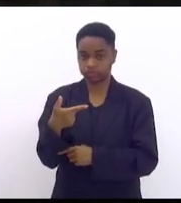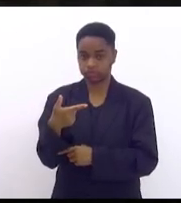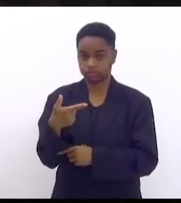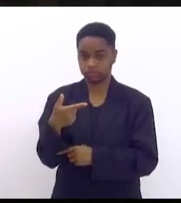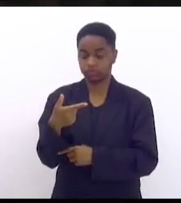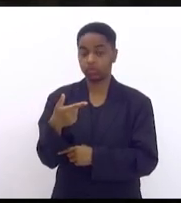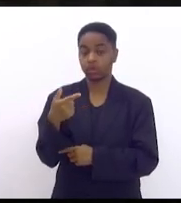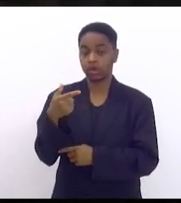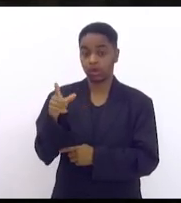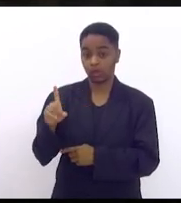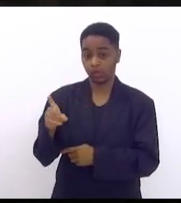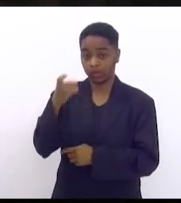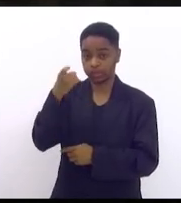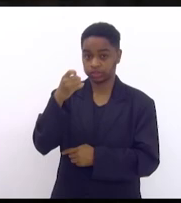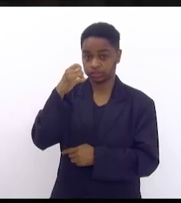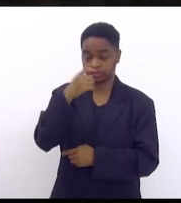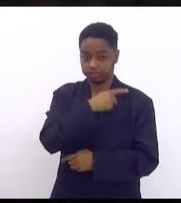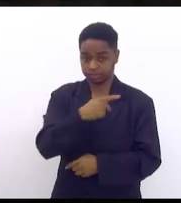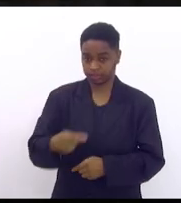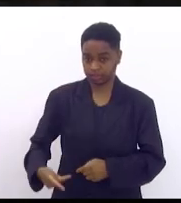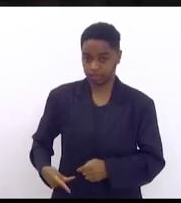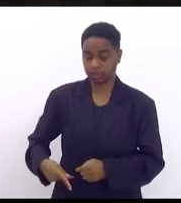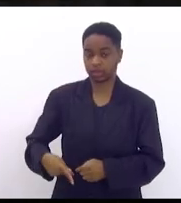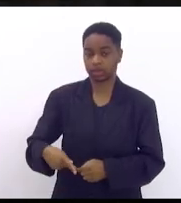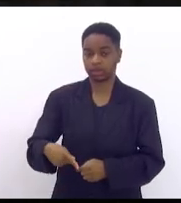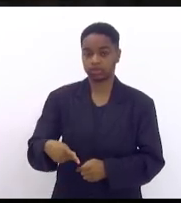da República, à época,